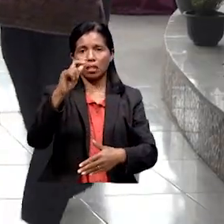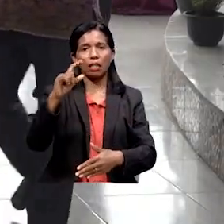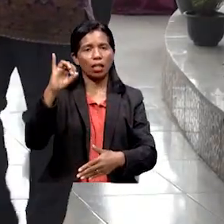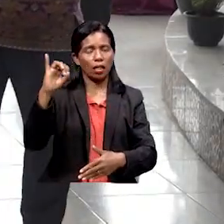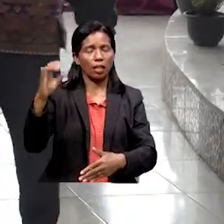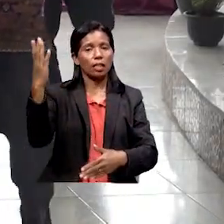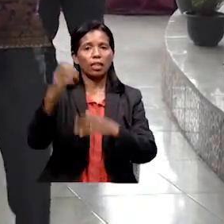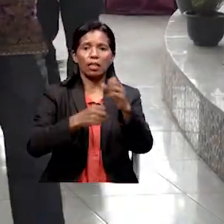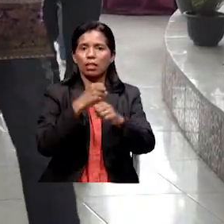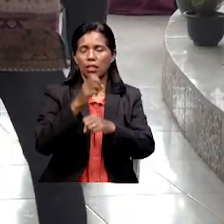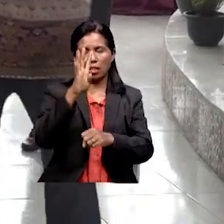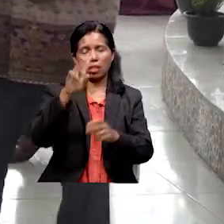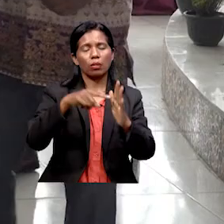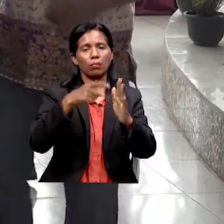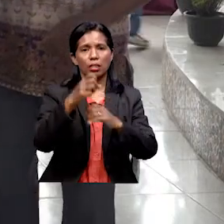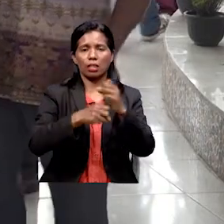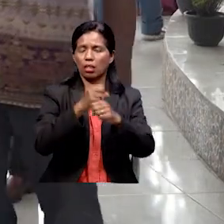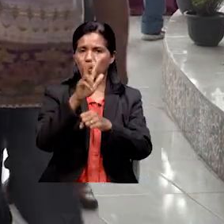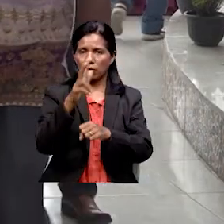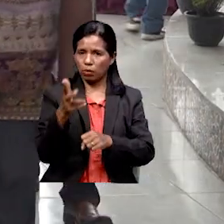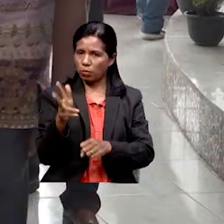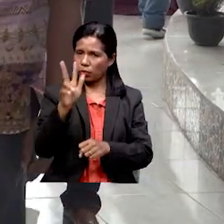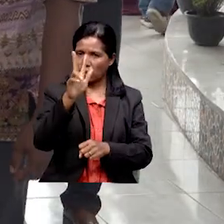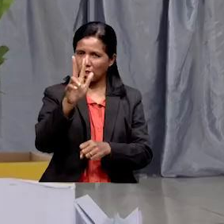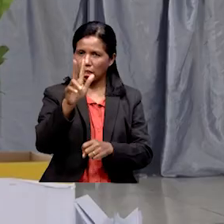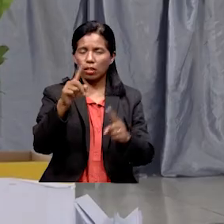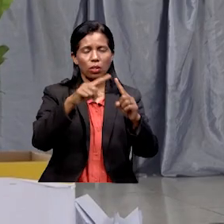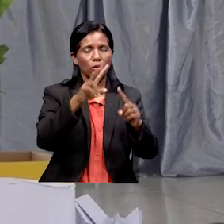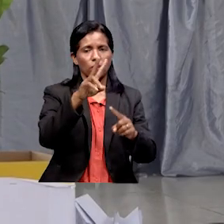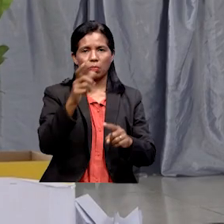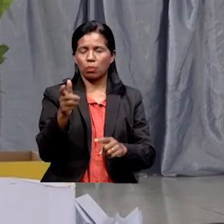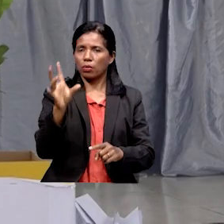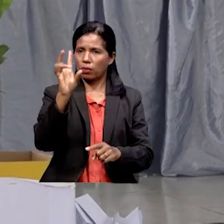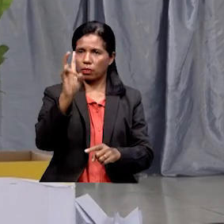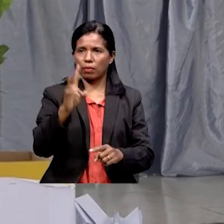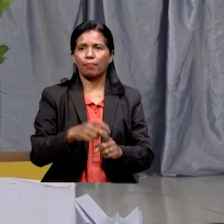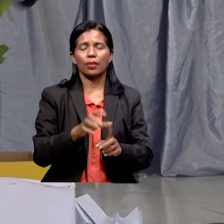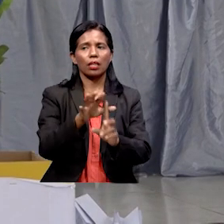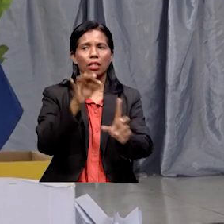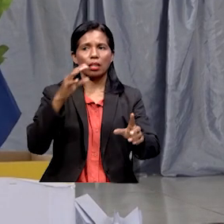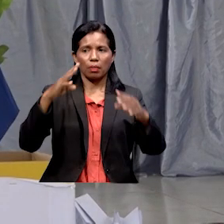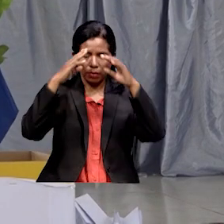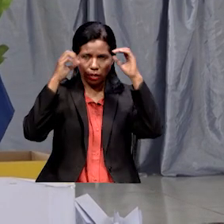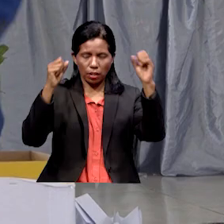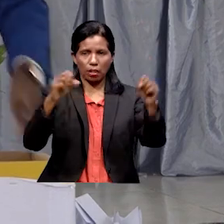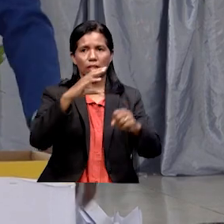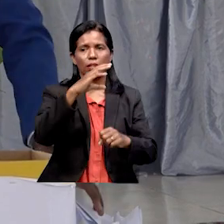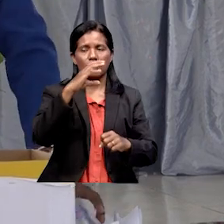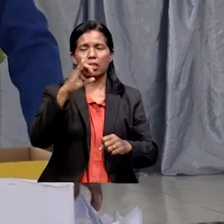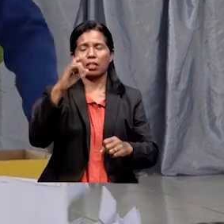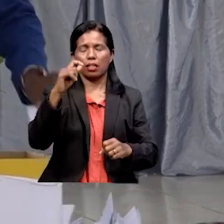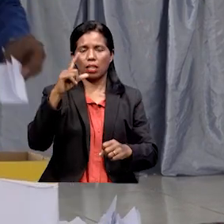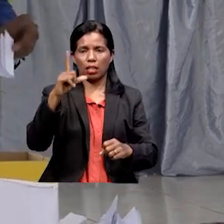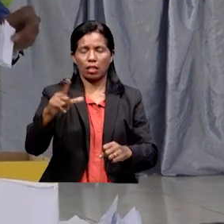a Ruhusi Tinan Rihun Rua Rua Sentolo, to Tinan Rihun Rua Rua Senhito. A foi eleito presidente da Câmara Comércio e Indústria Timor-Leste,